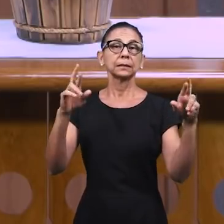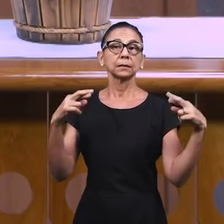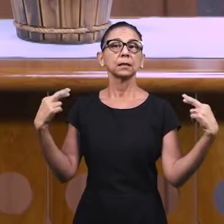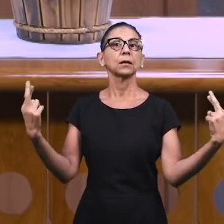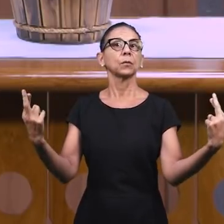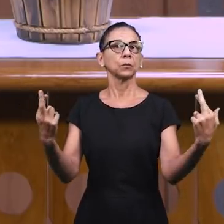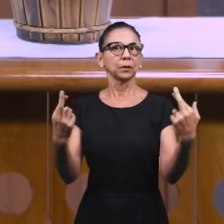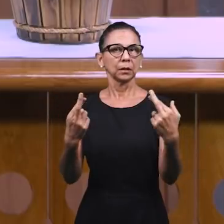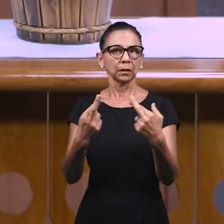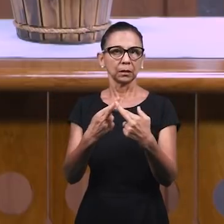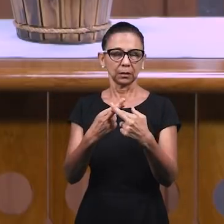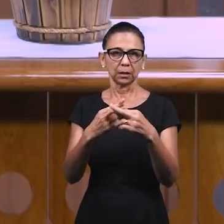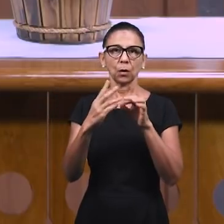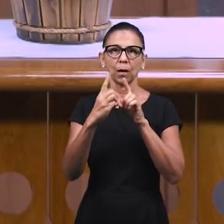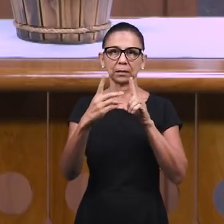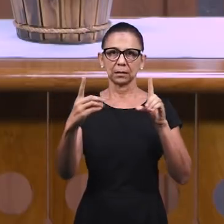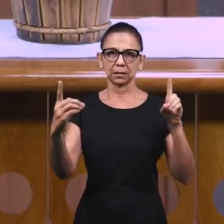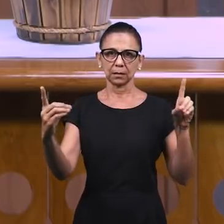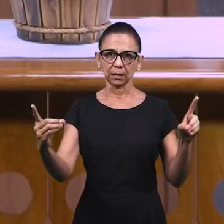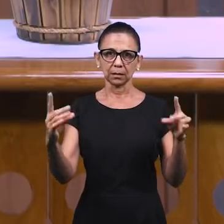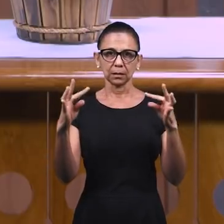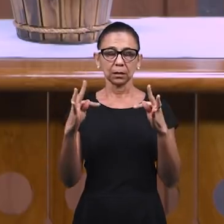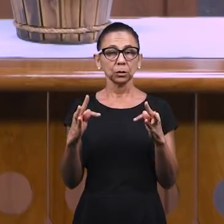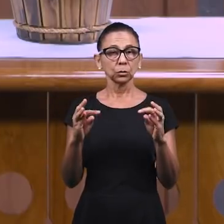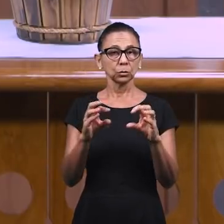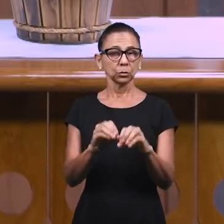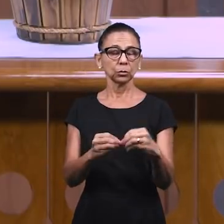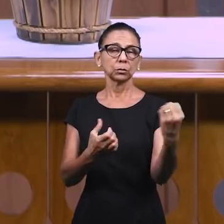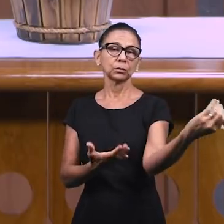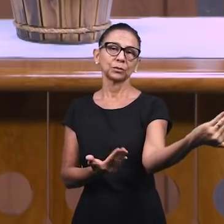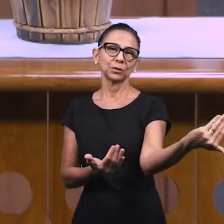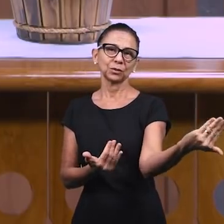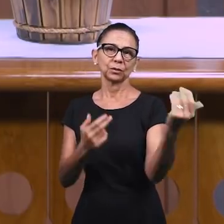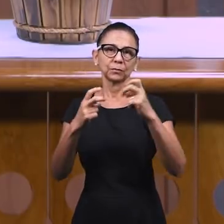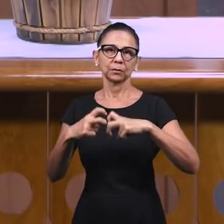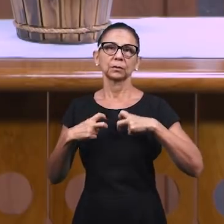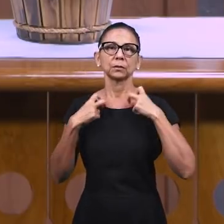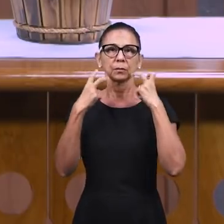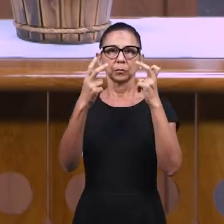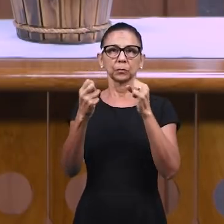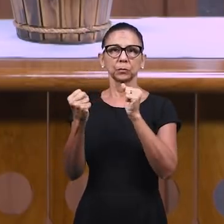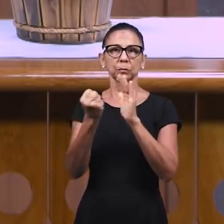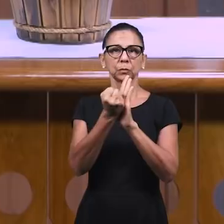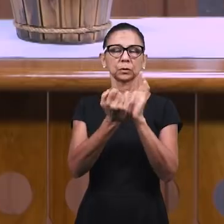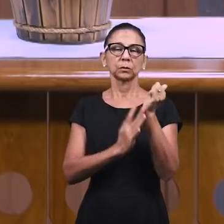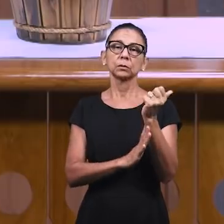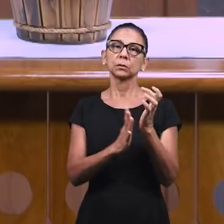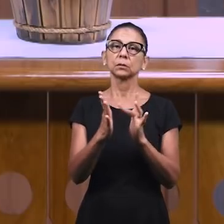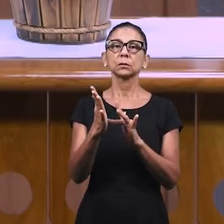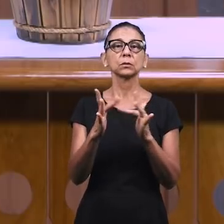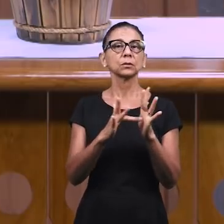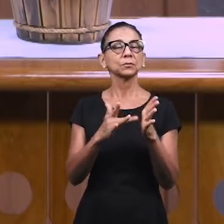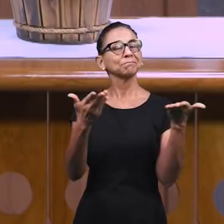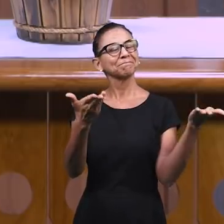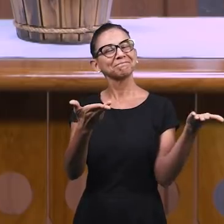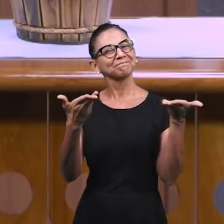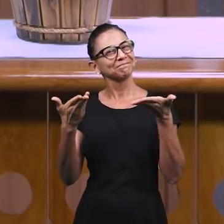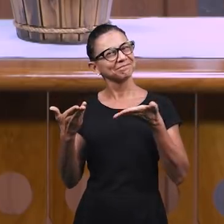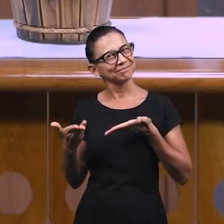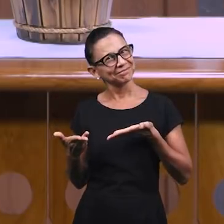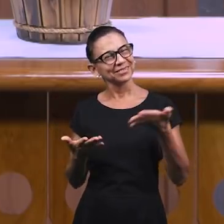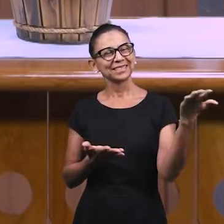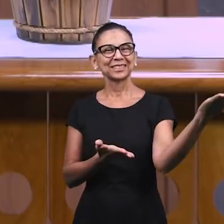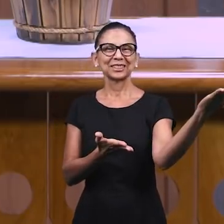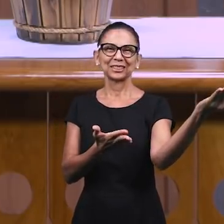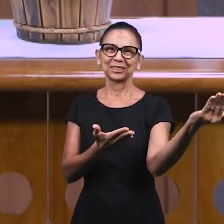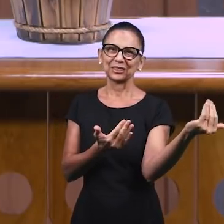reunião online com todos os jovens. Nós vamos fazer um clamor pelo poder que há no sangue do Senhor Jesus. E eu convido você,